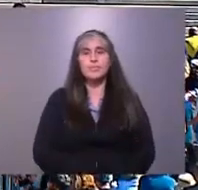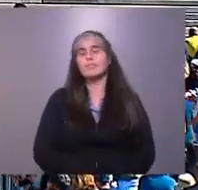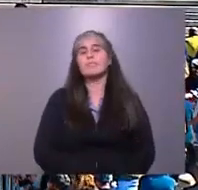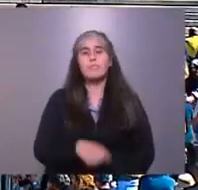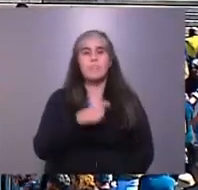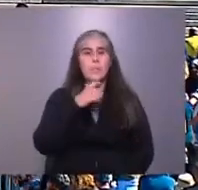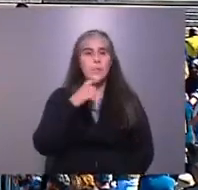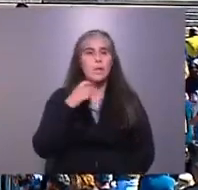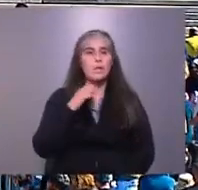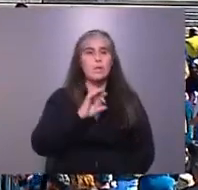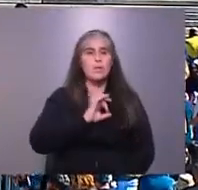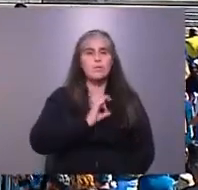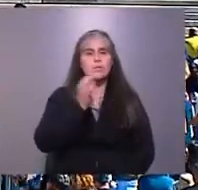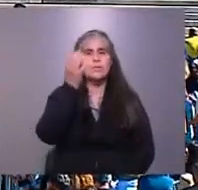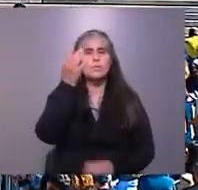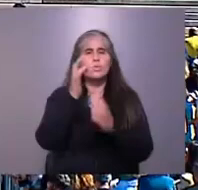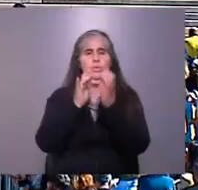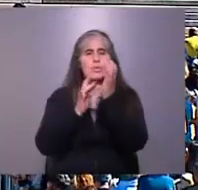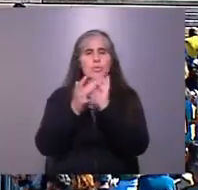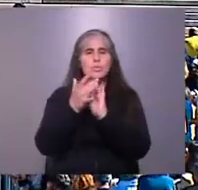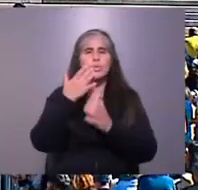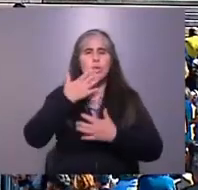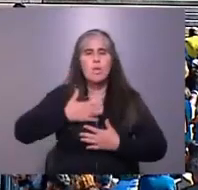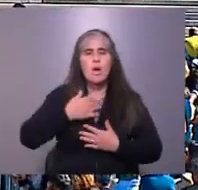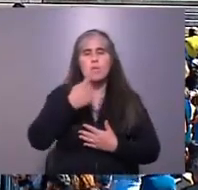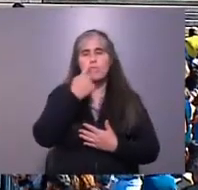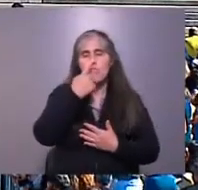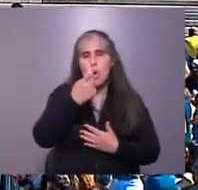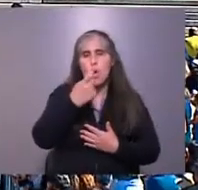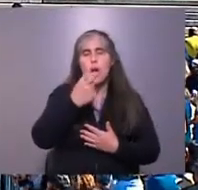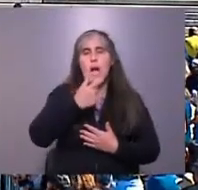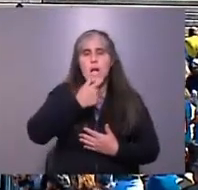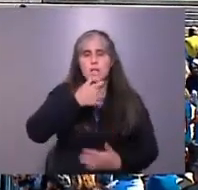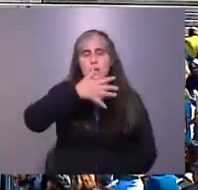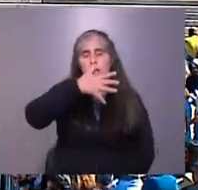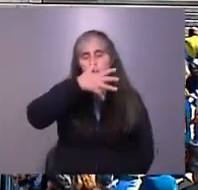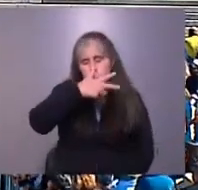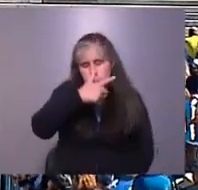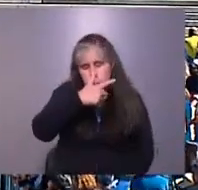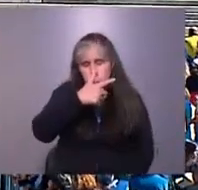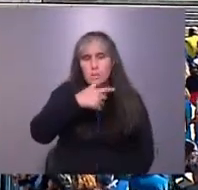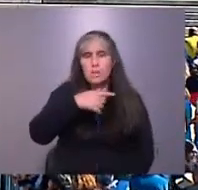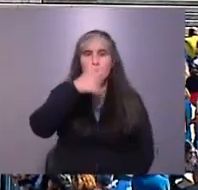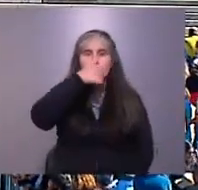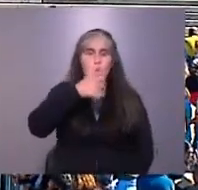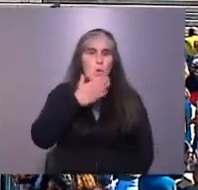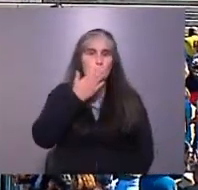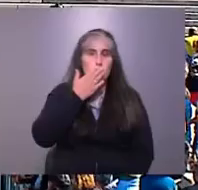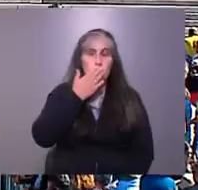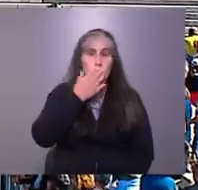Senhor Jesus Cristo, que nos dais coragem, que dais coragem aos desanimados e soltais a língua dos